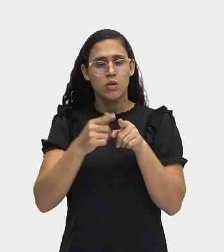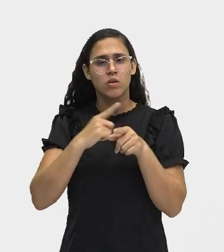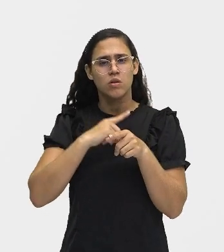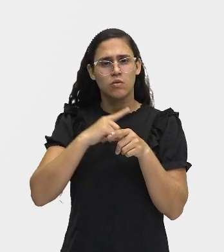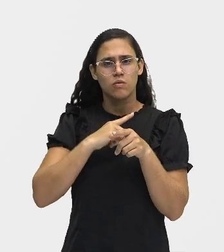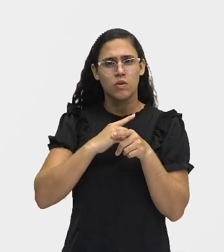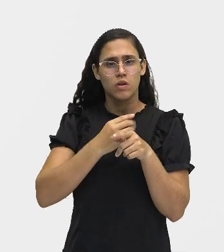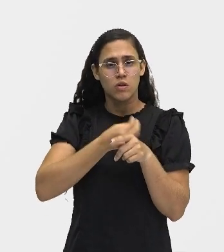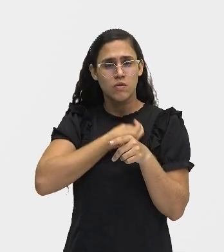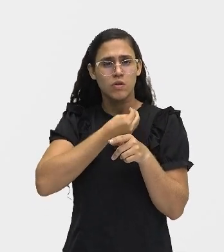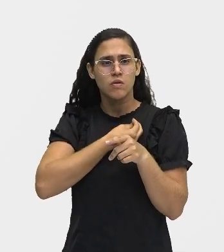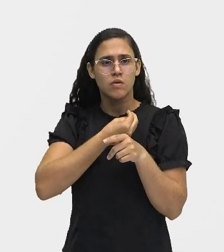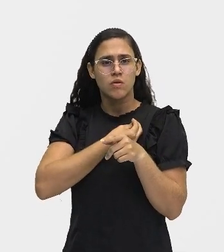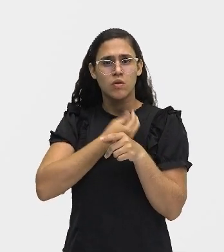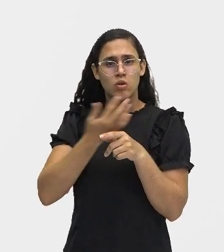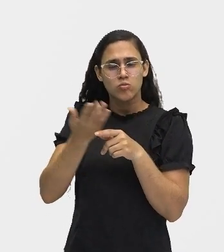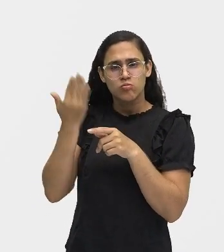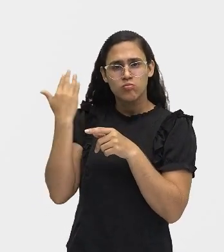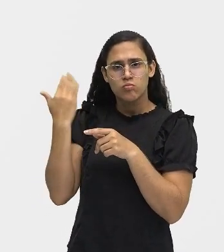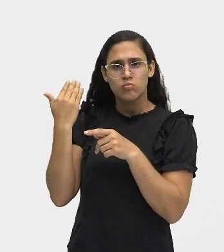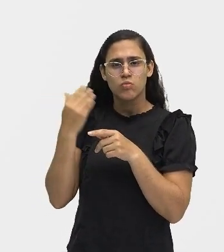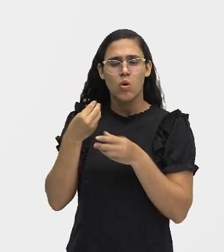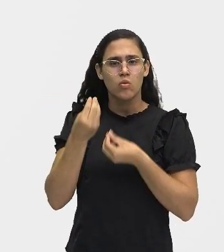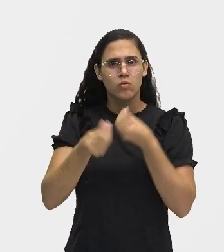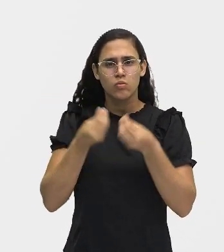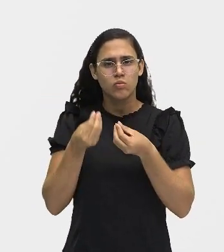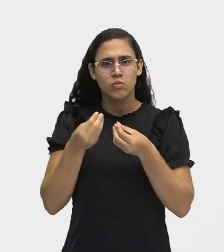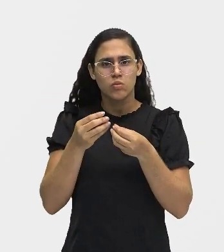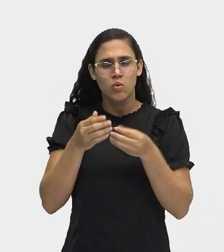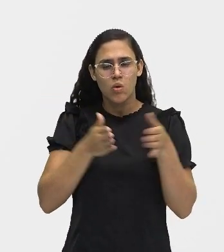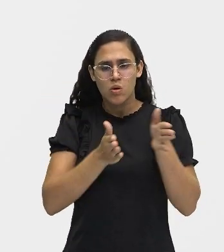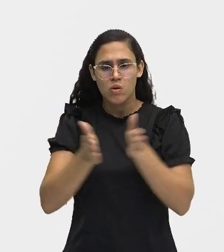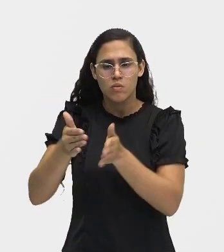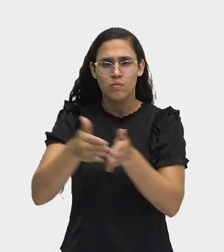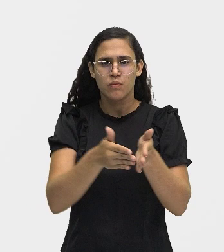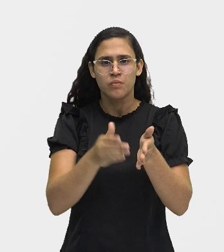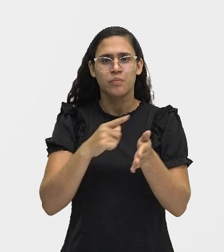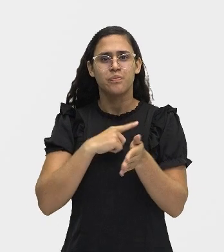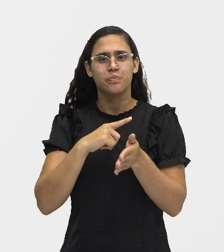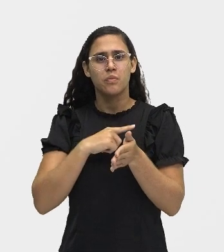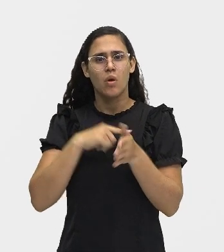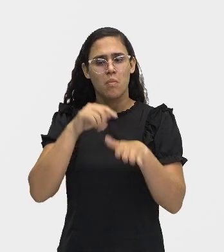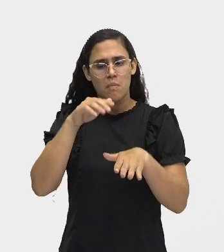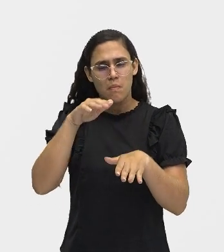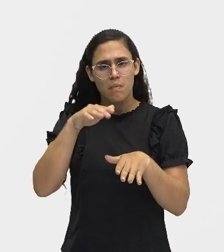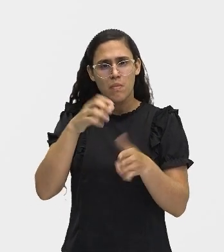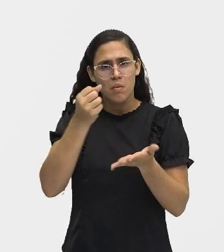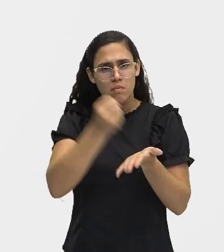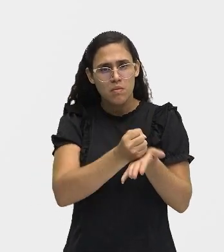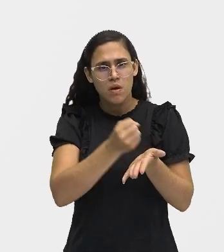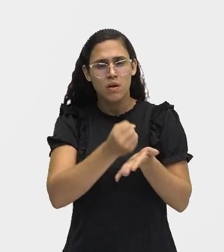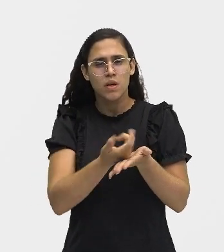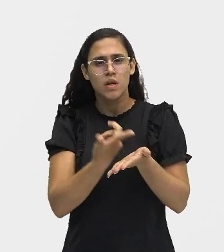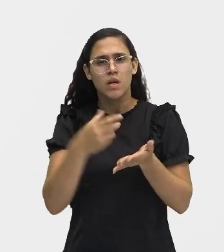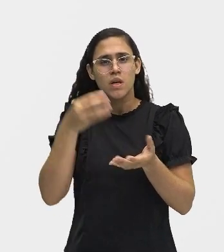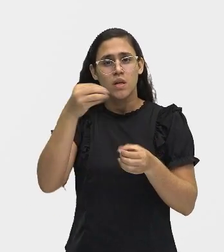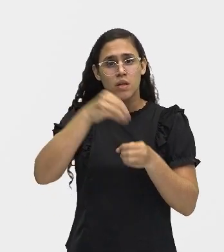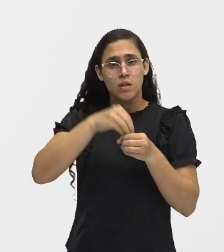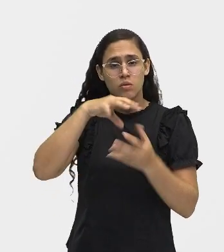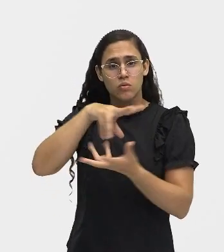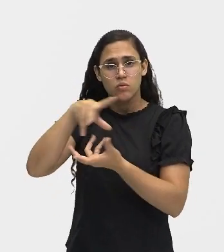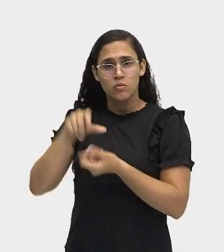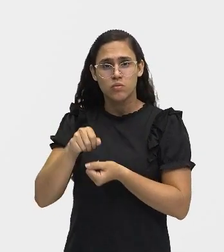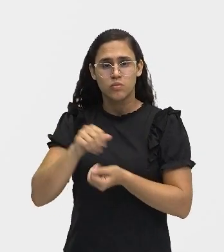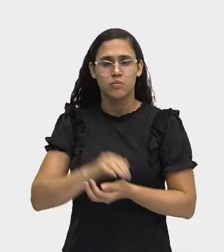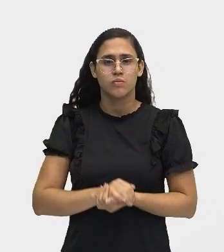de seres vivos no passado, que a gente sabe por onde eles passaram, né, que marcas eles deixaram no planeta, né? Então,